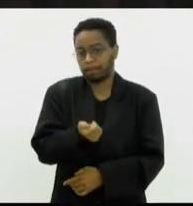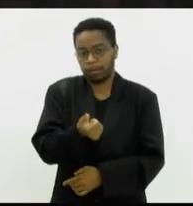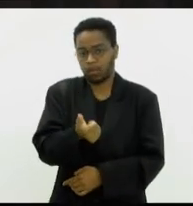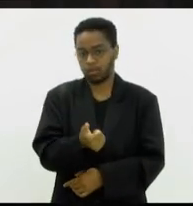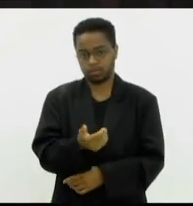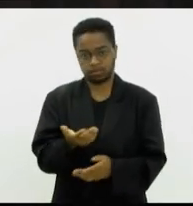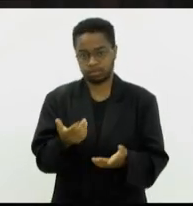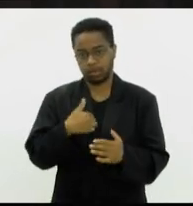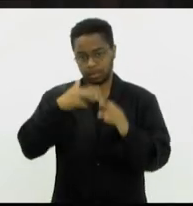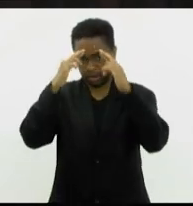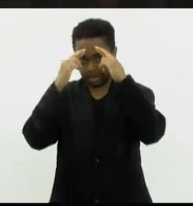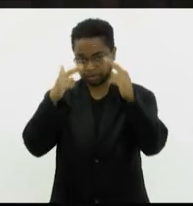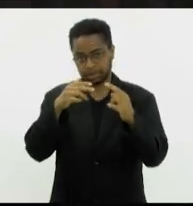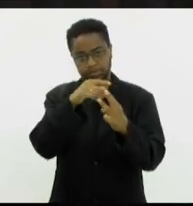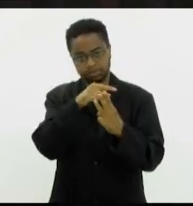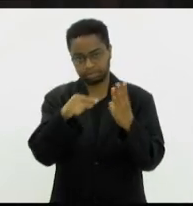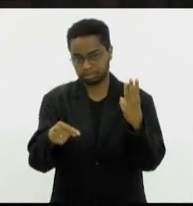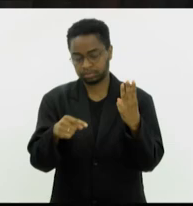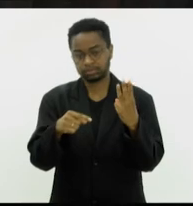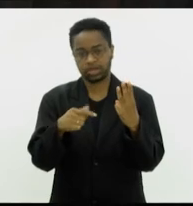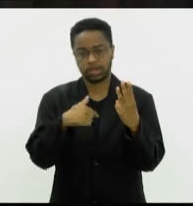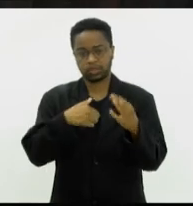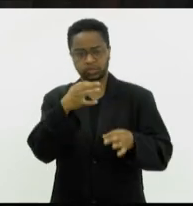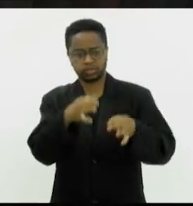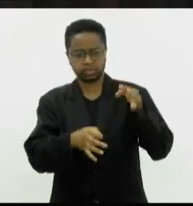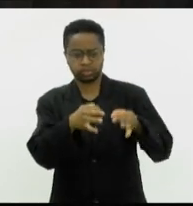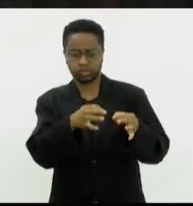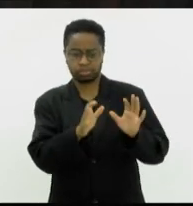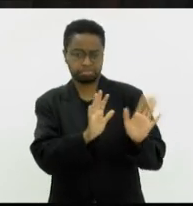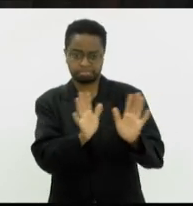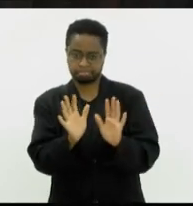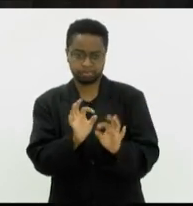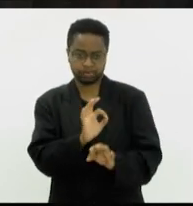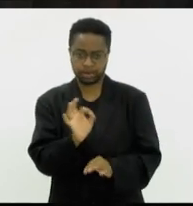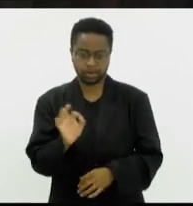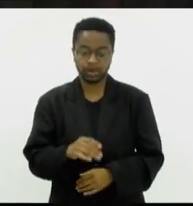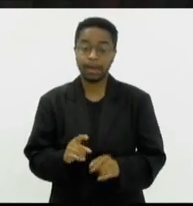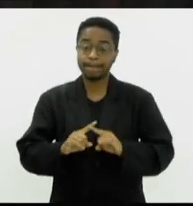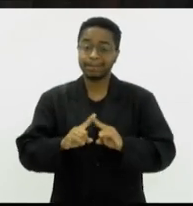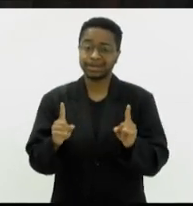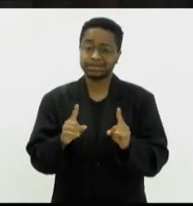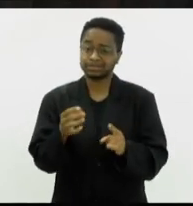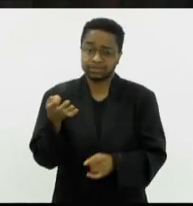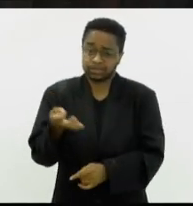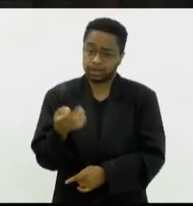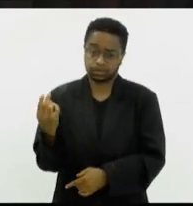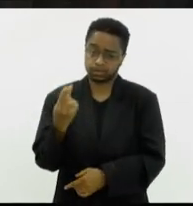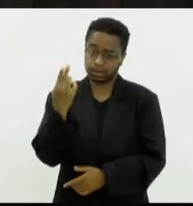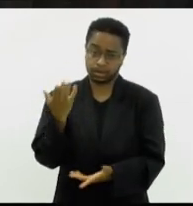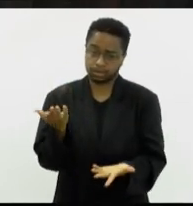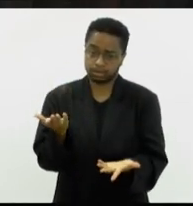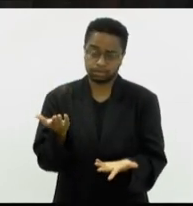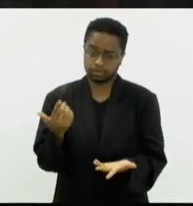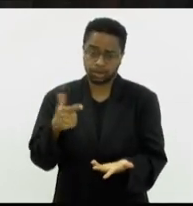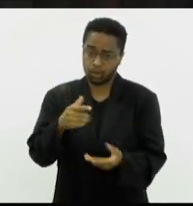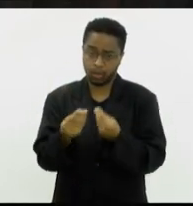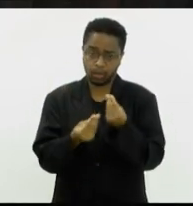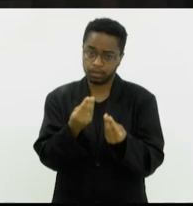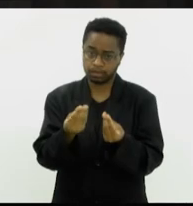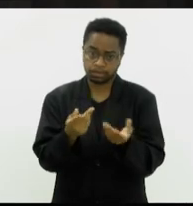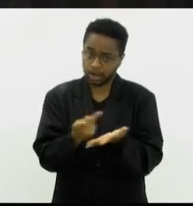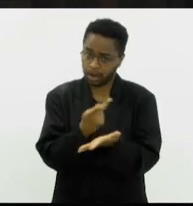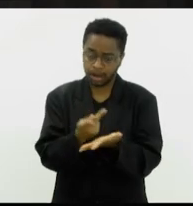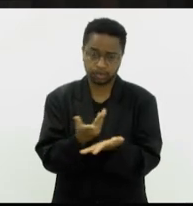respeito todos os três não tem juízo de sobre nenhum Mas isso não dá certo tá